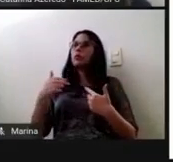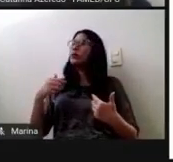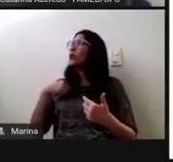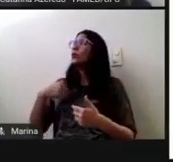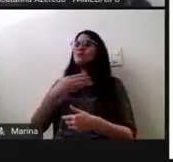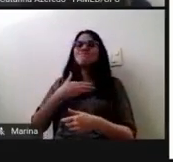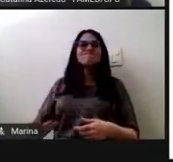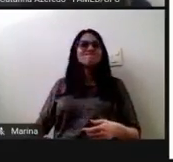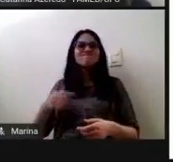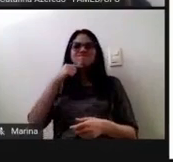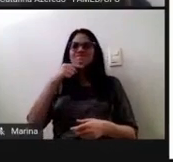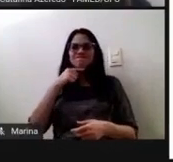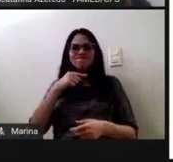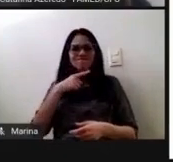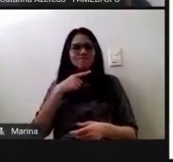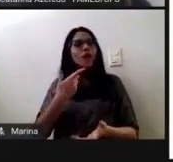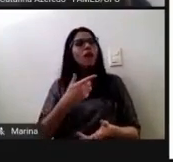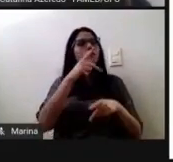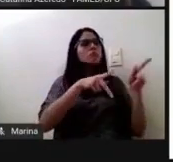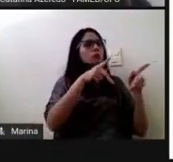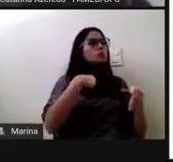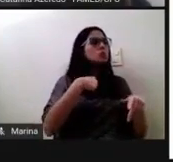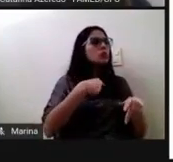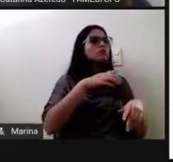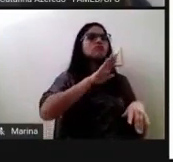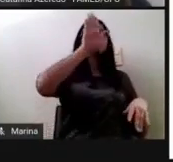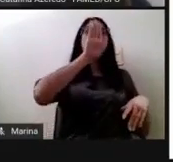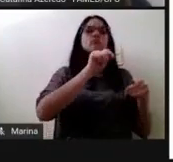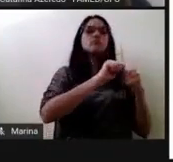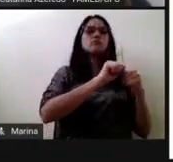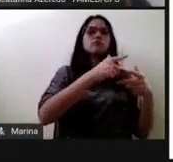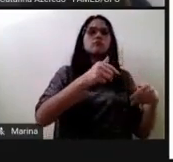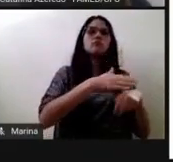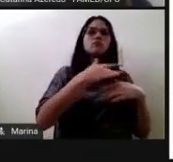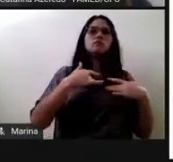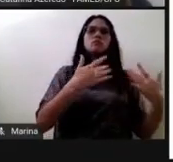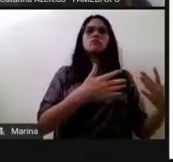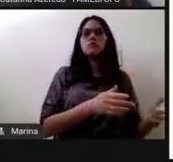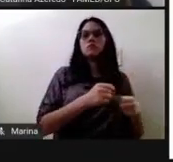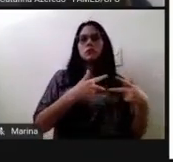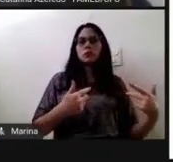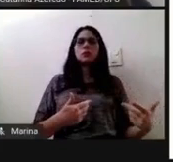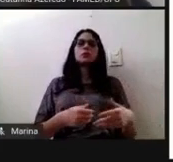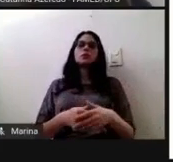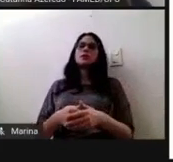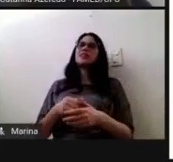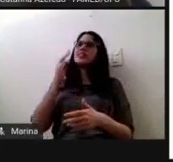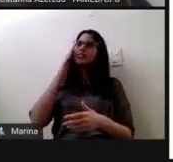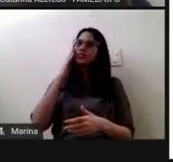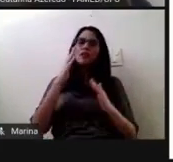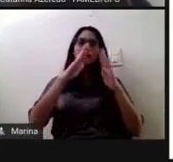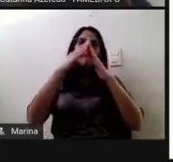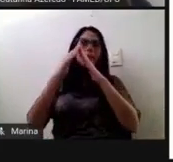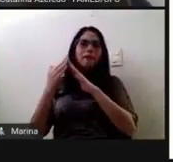conta de, né, não está dando conta intencionalmente ou não intencionalmente de atender, mesmo nas favelas, a gente vê o